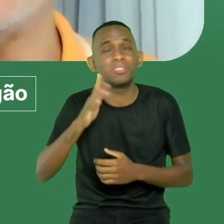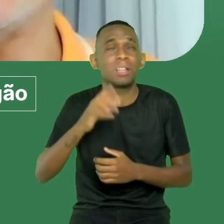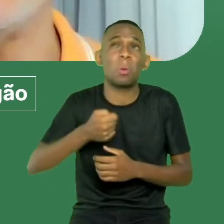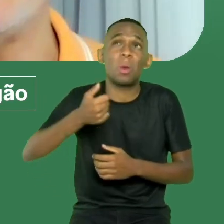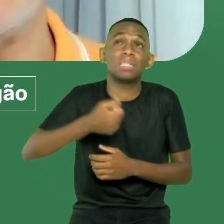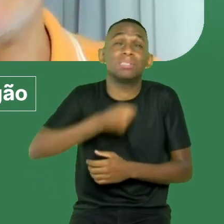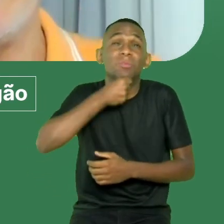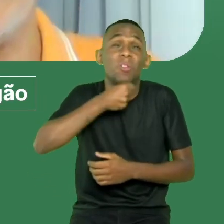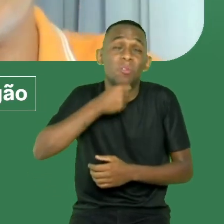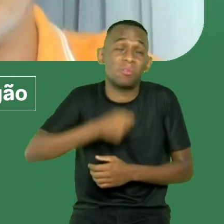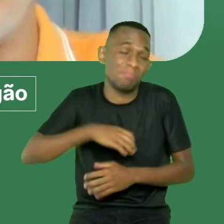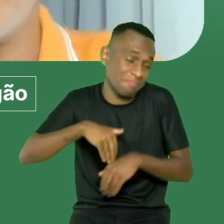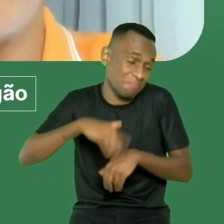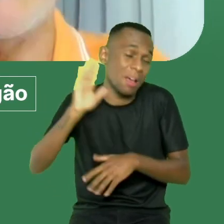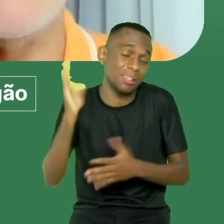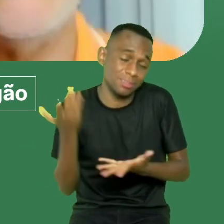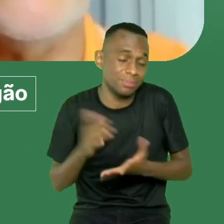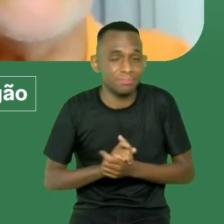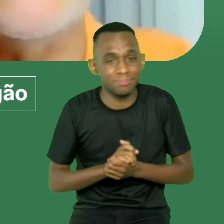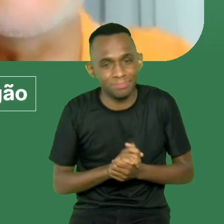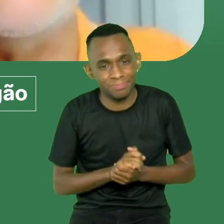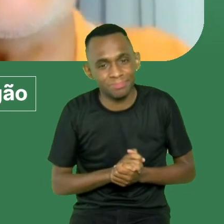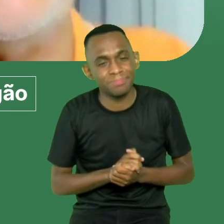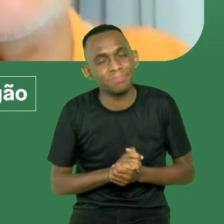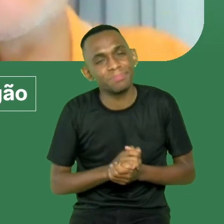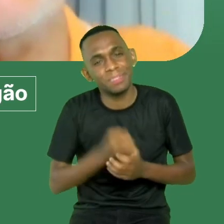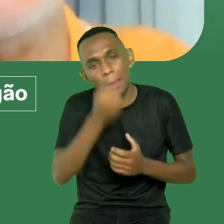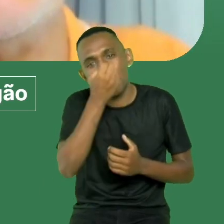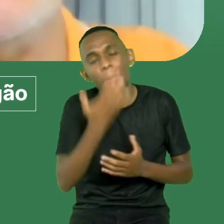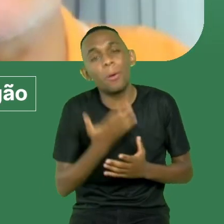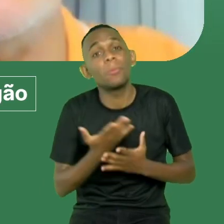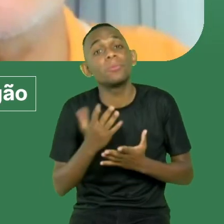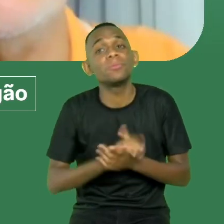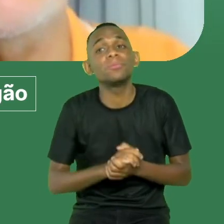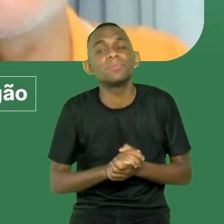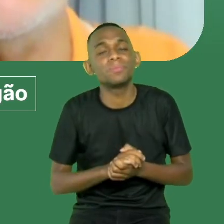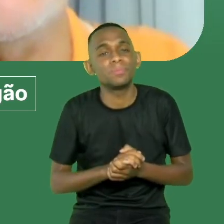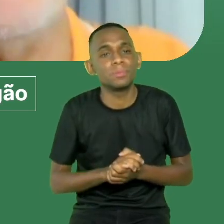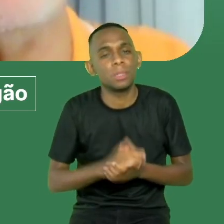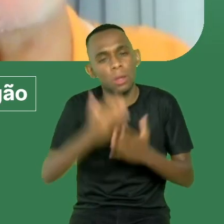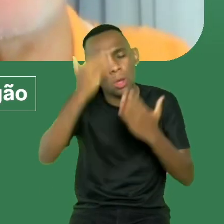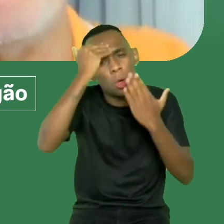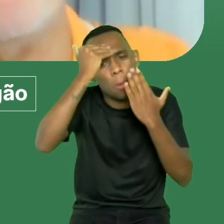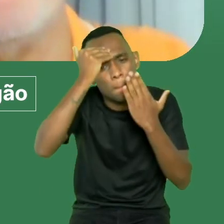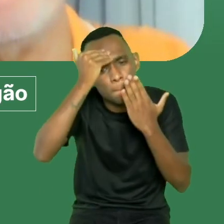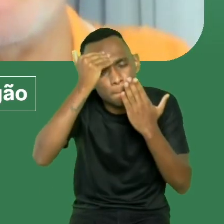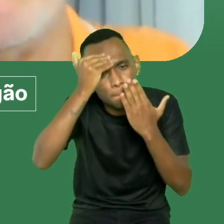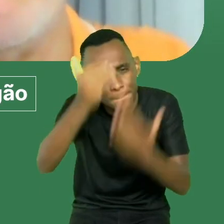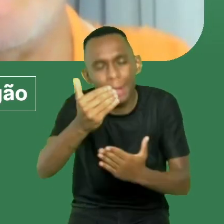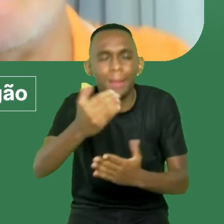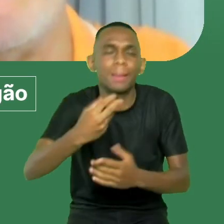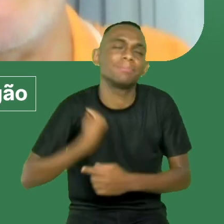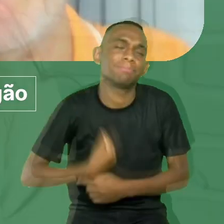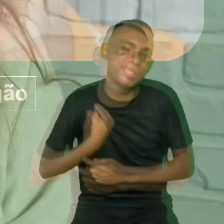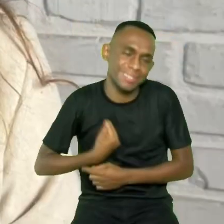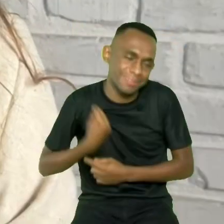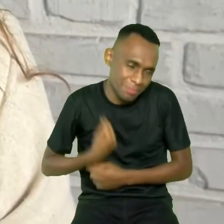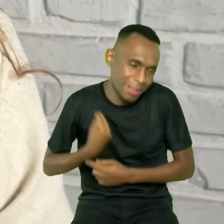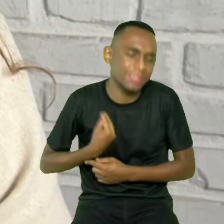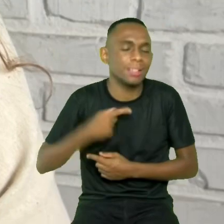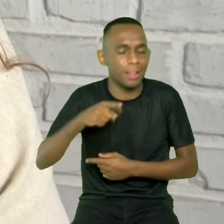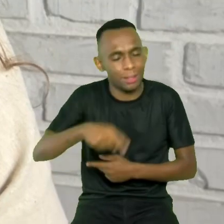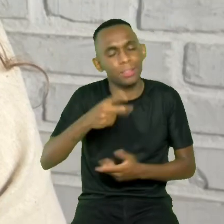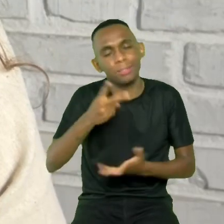nasci. ai, que bom que você existe, viu? Muito obrigada aqui pela sua presença no Sempre um